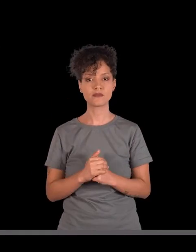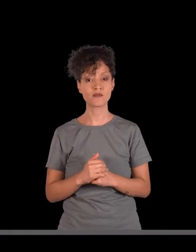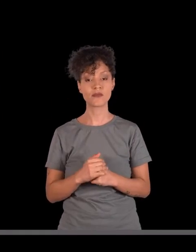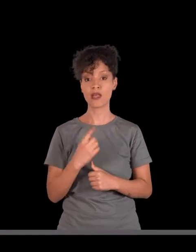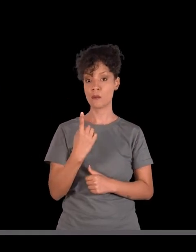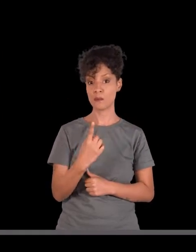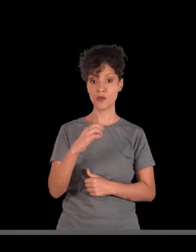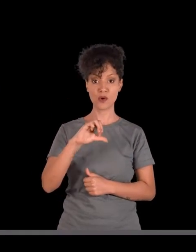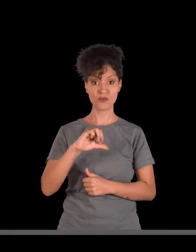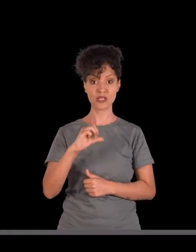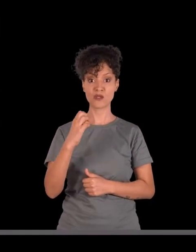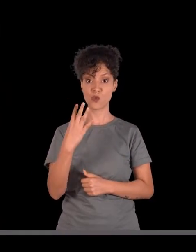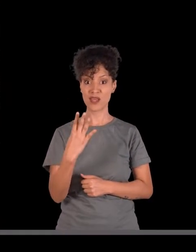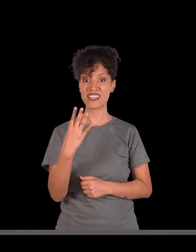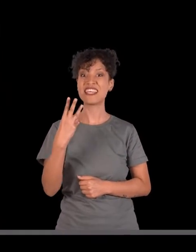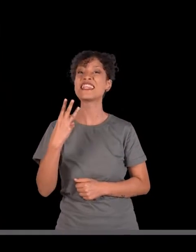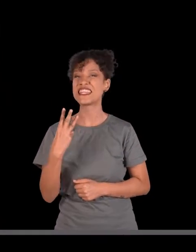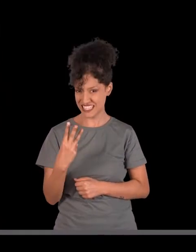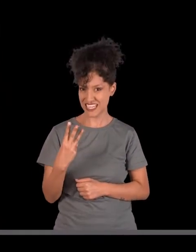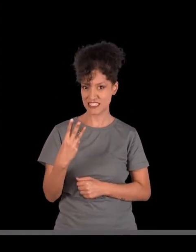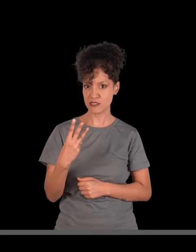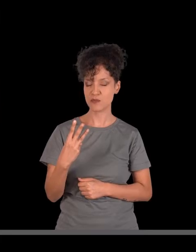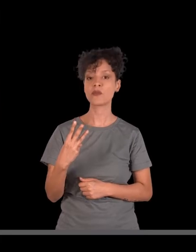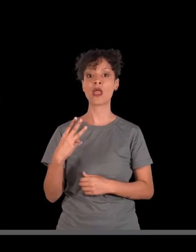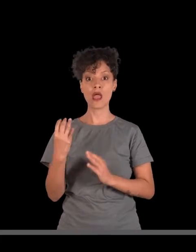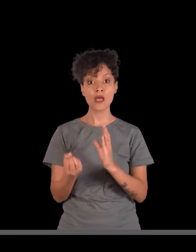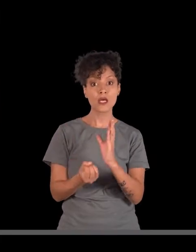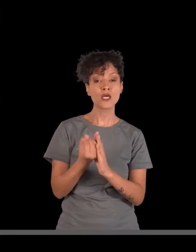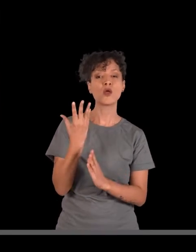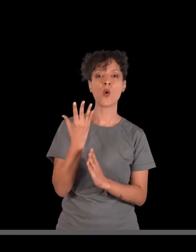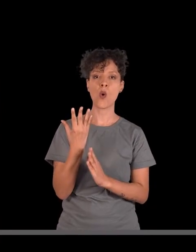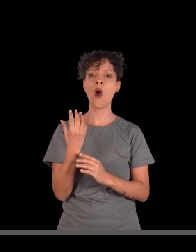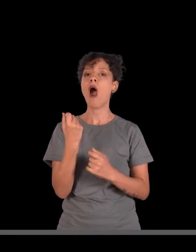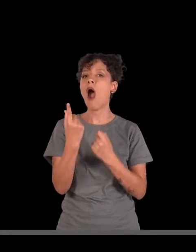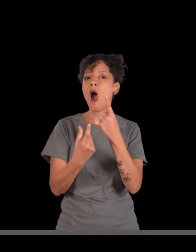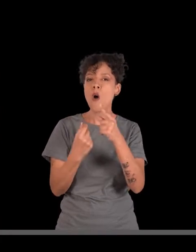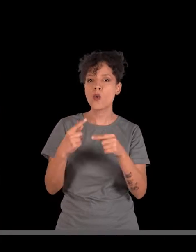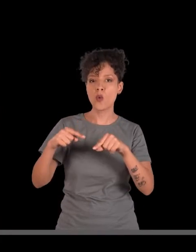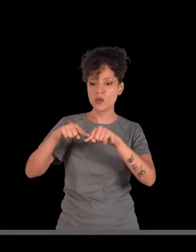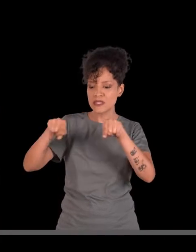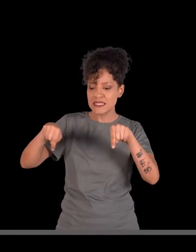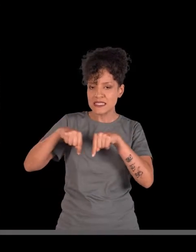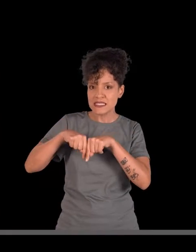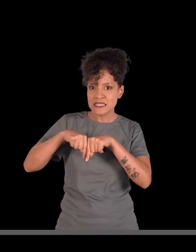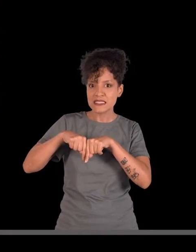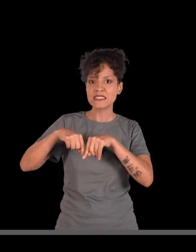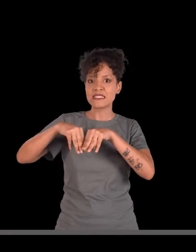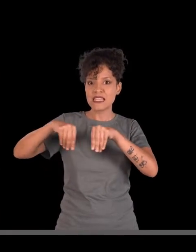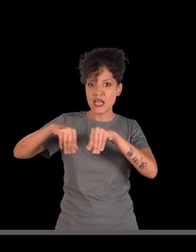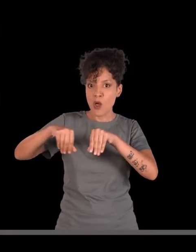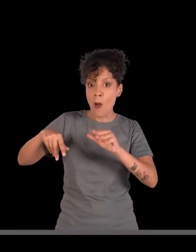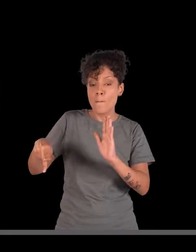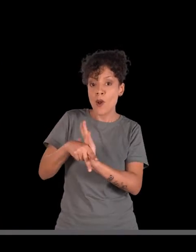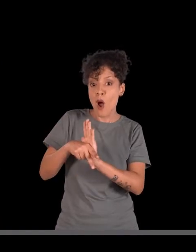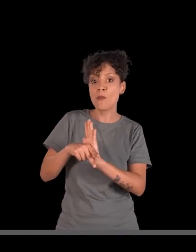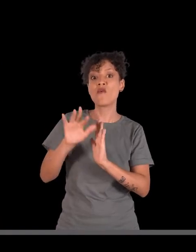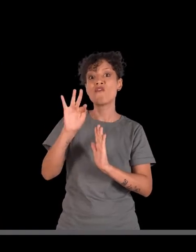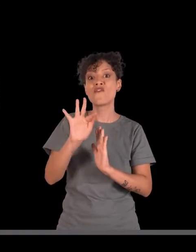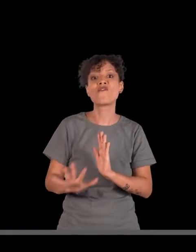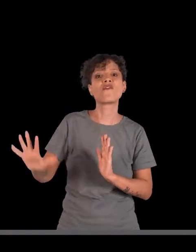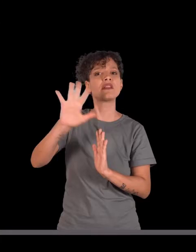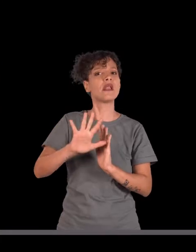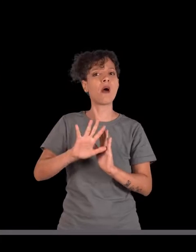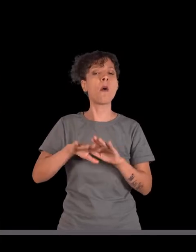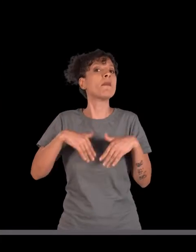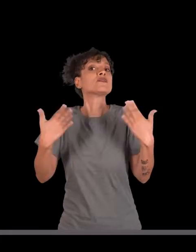aconteceu? No ano de 1943 foram criados alguns territórios federais. Rafael, que